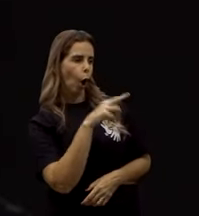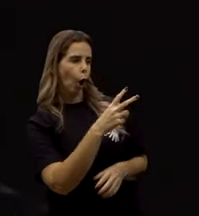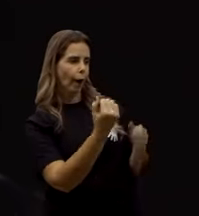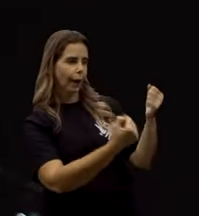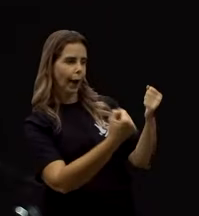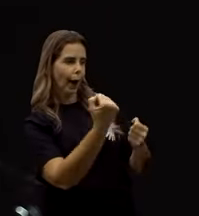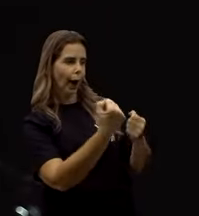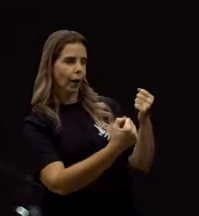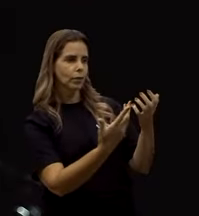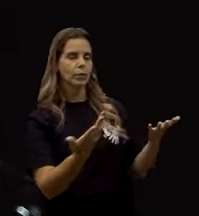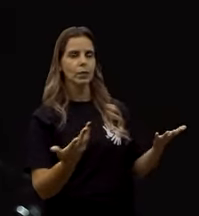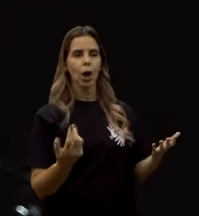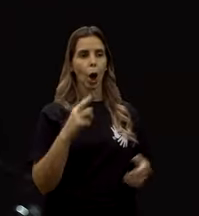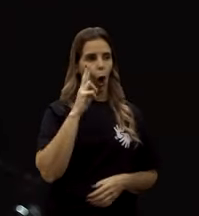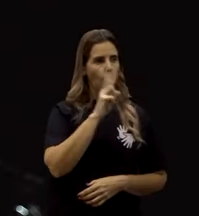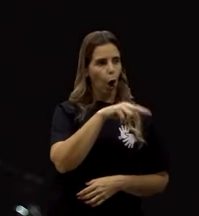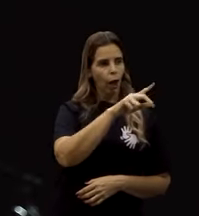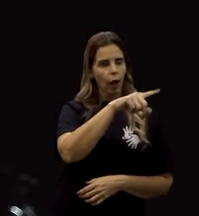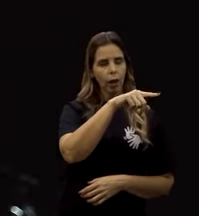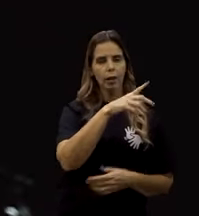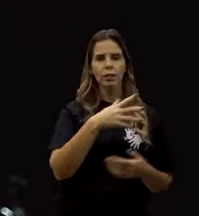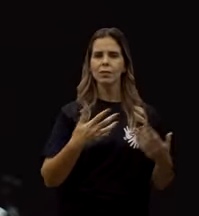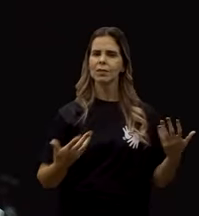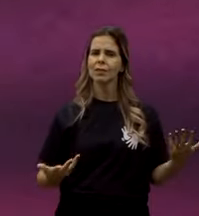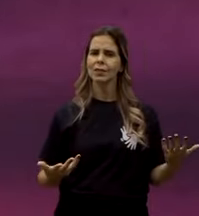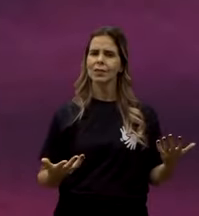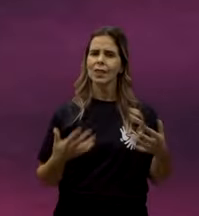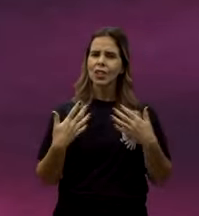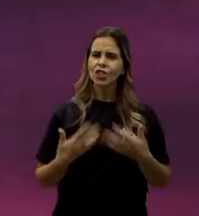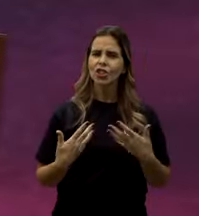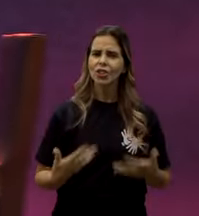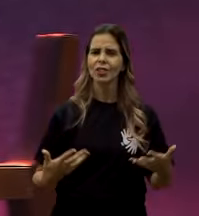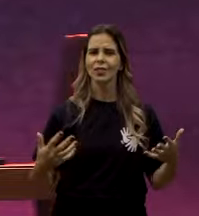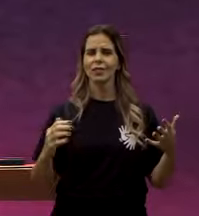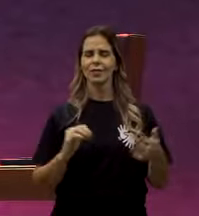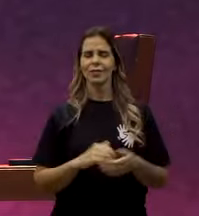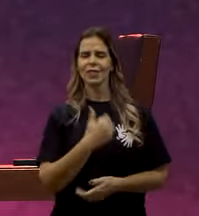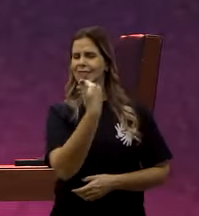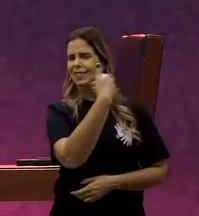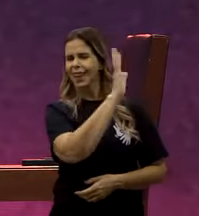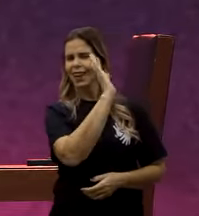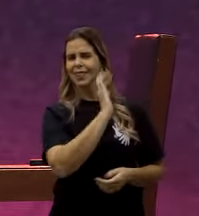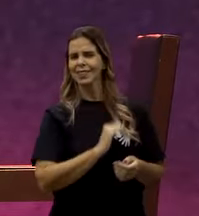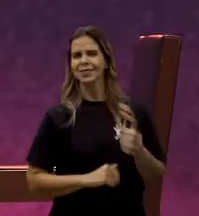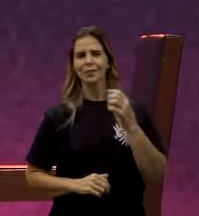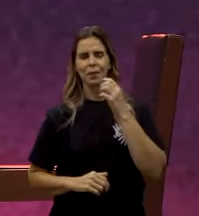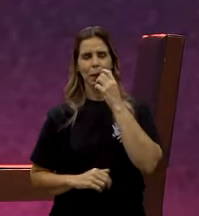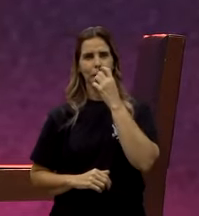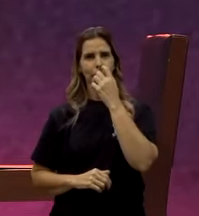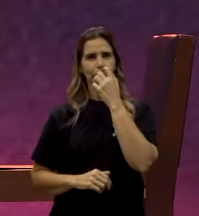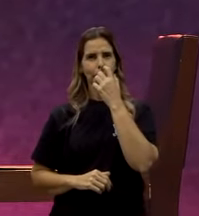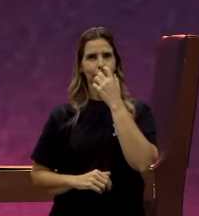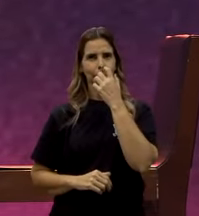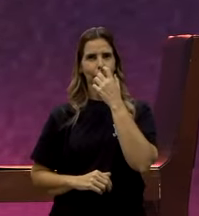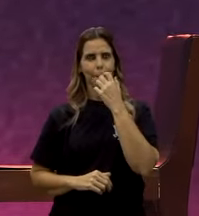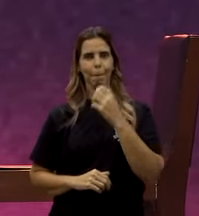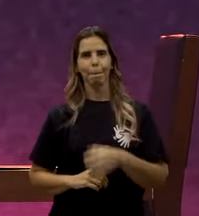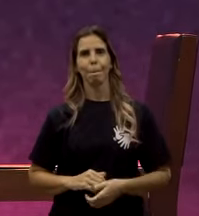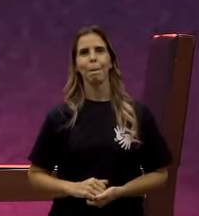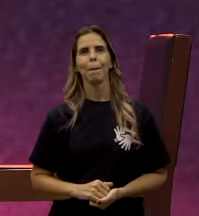PR uh cansativo vai para lá vai de Jesus